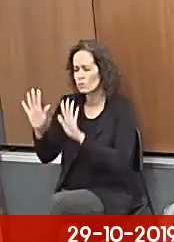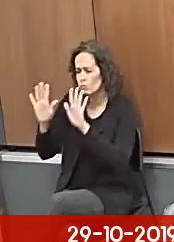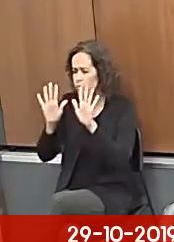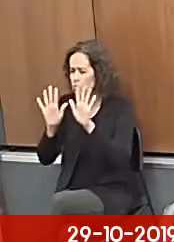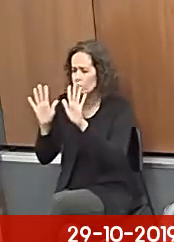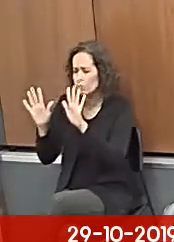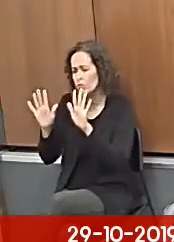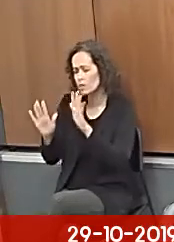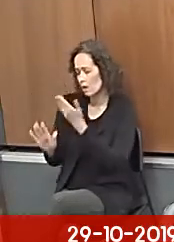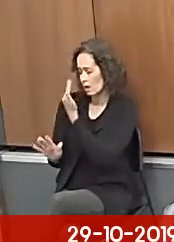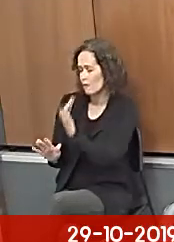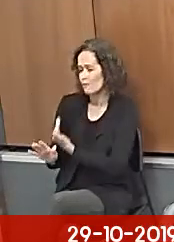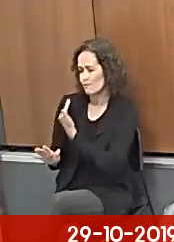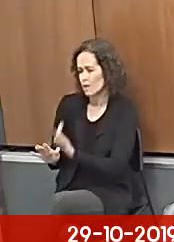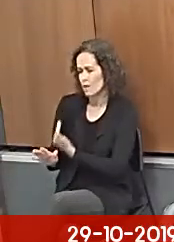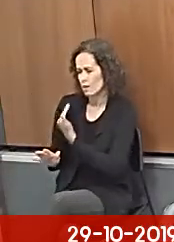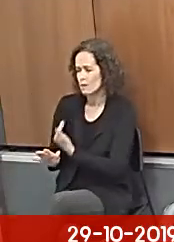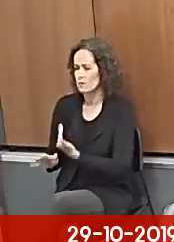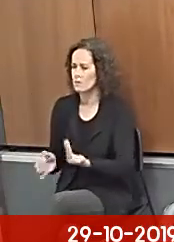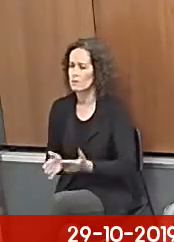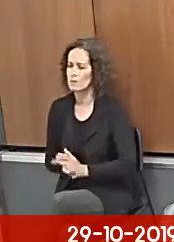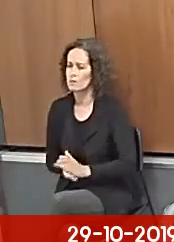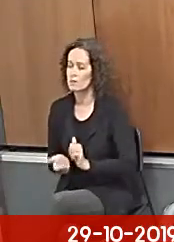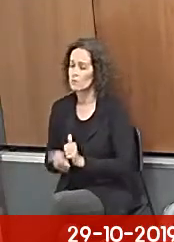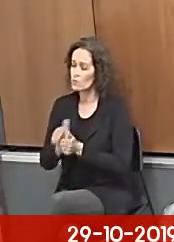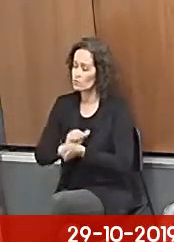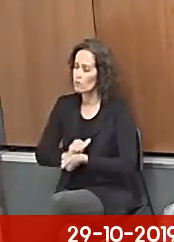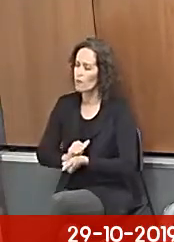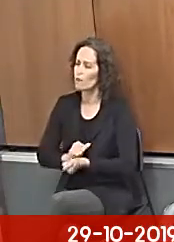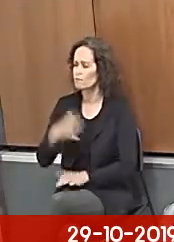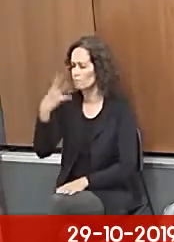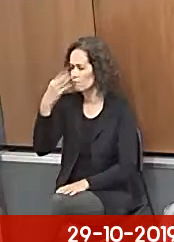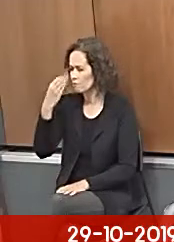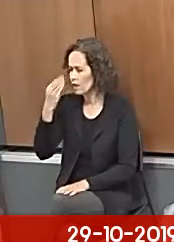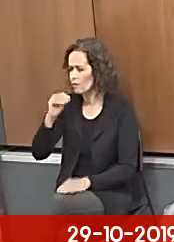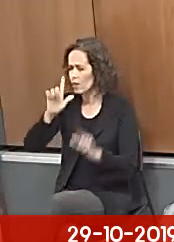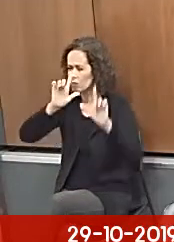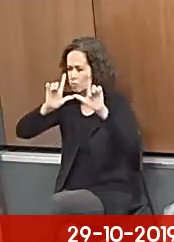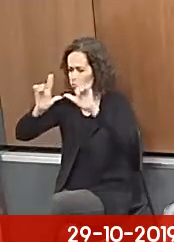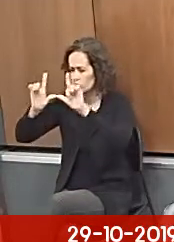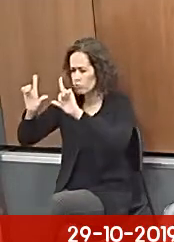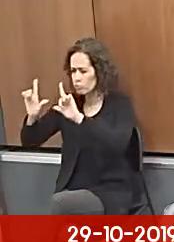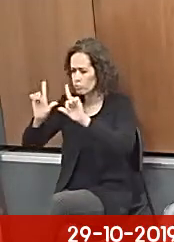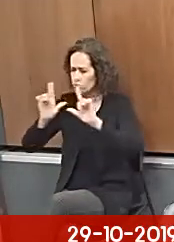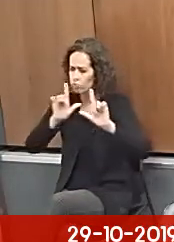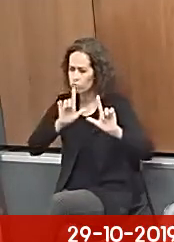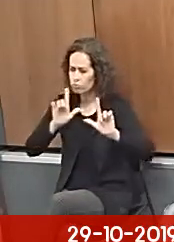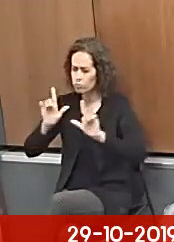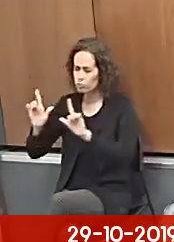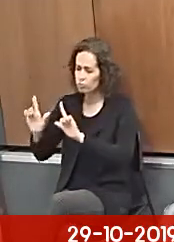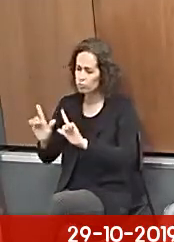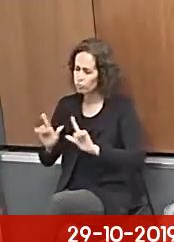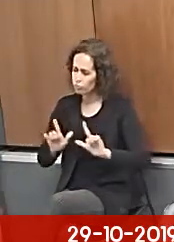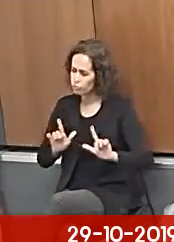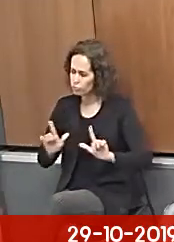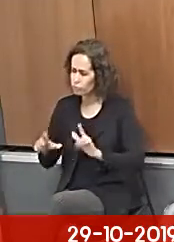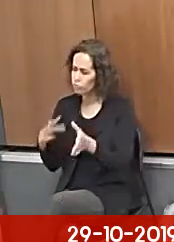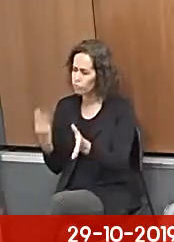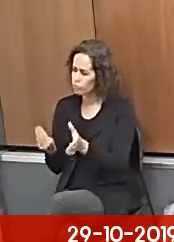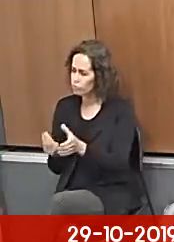nosso futebol de amputados, ele é isso aí, gente, que vocês estão vendo nessas pequenas fotos. É superação, determinação, inclusão.